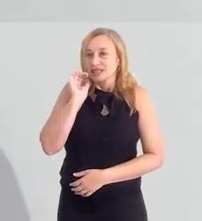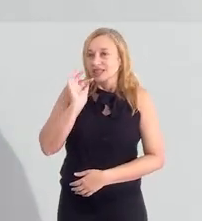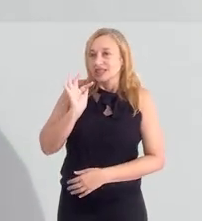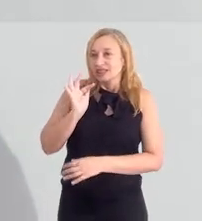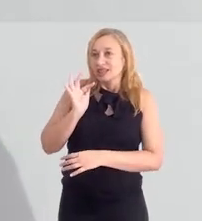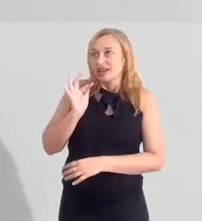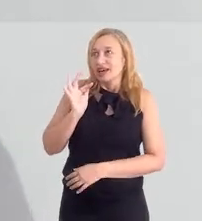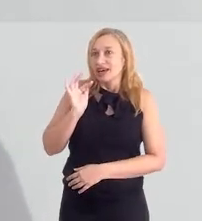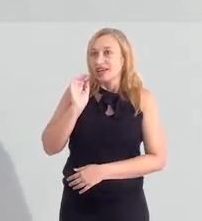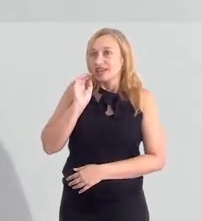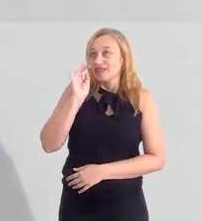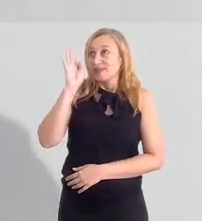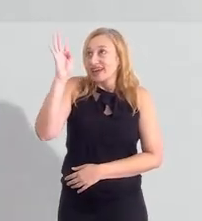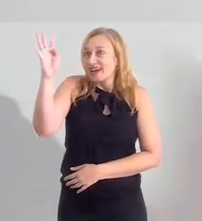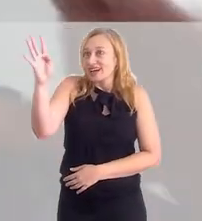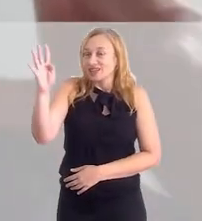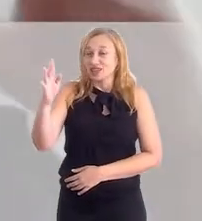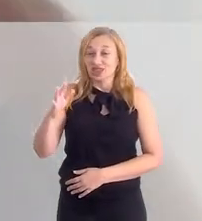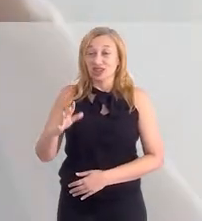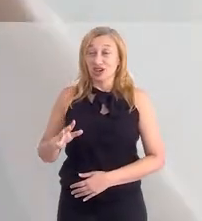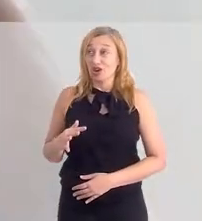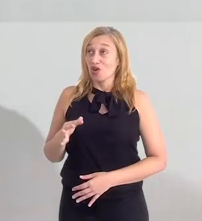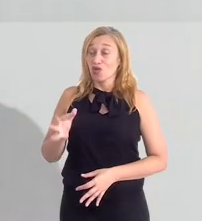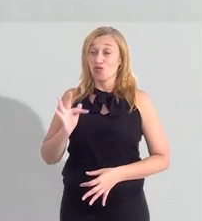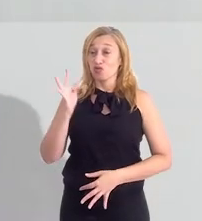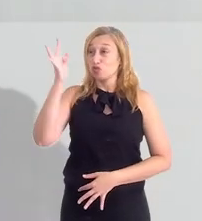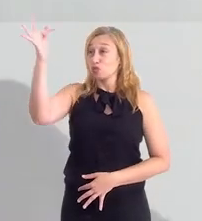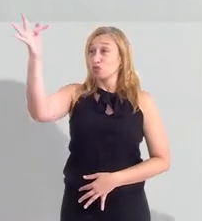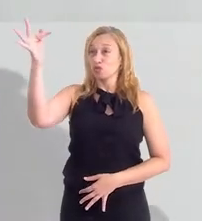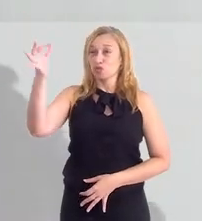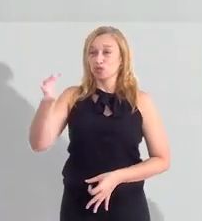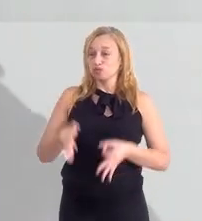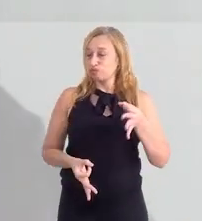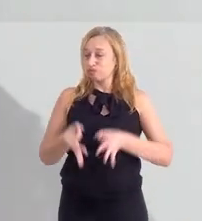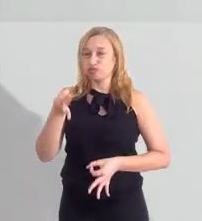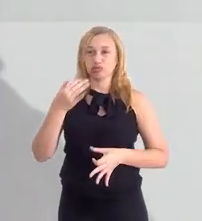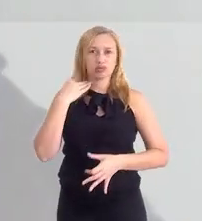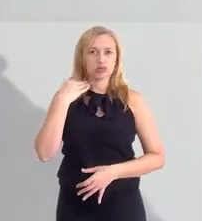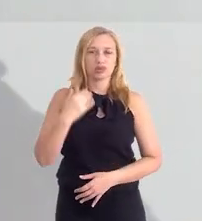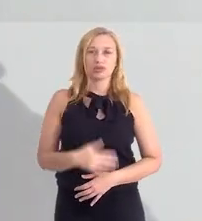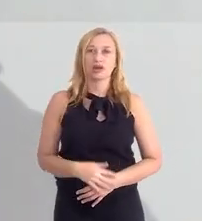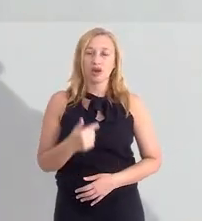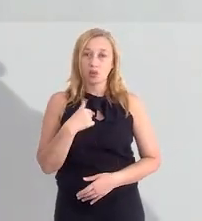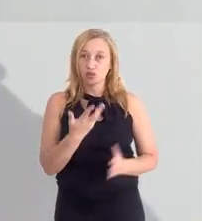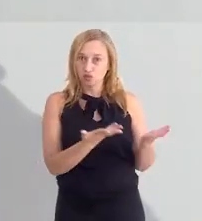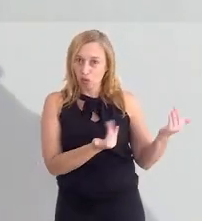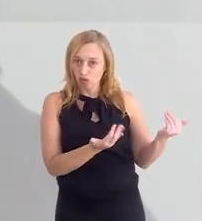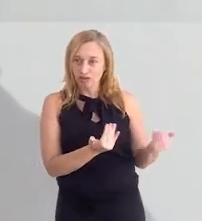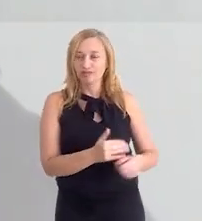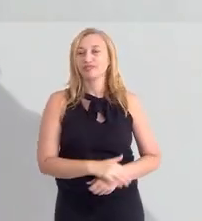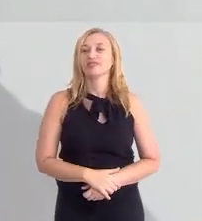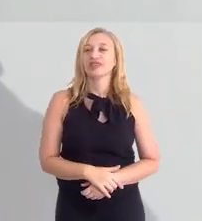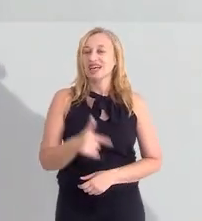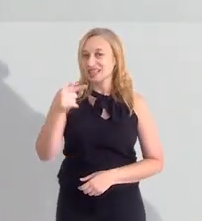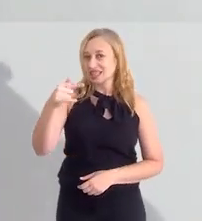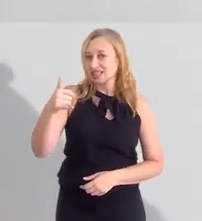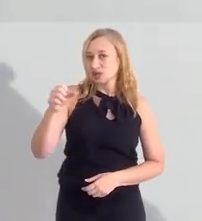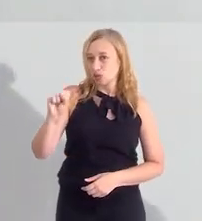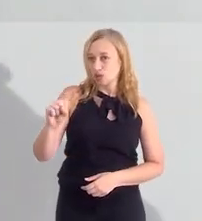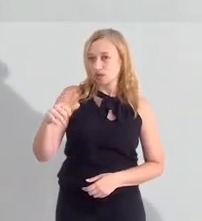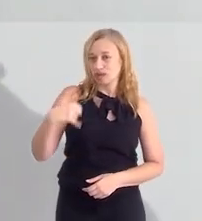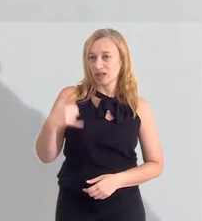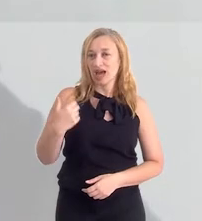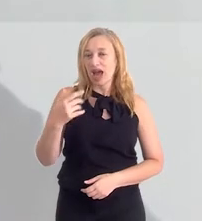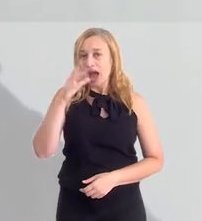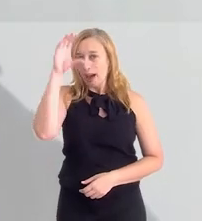esperança. Eles me viam como um futuro juiz, alguma coisa assim. Mas muito jovem, eu aos